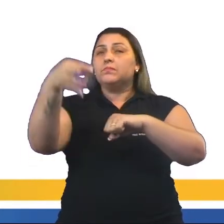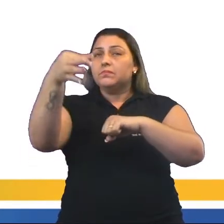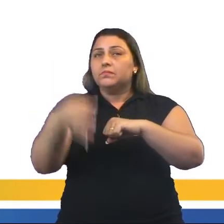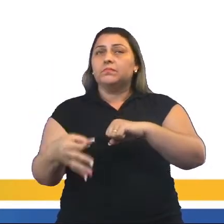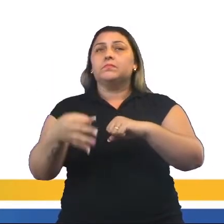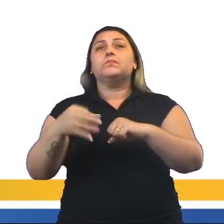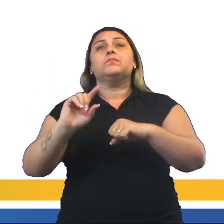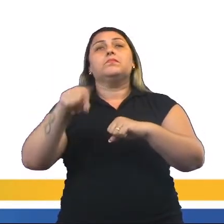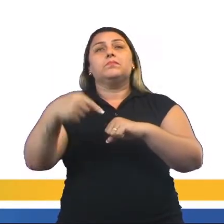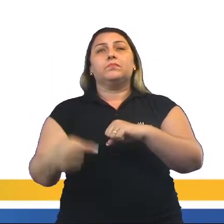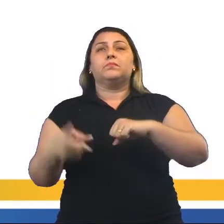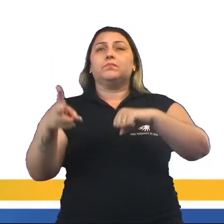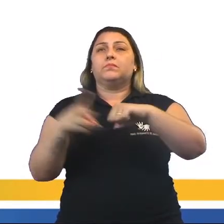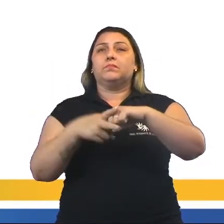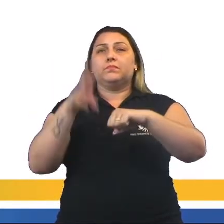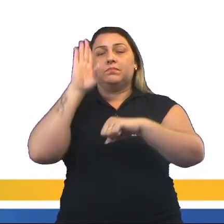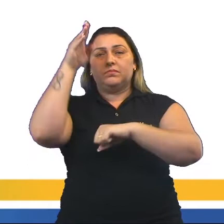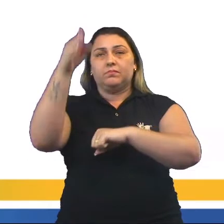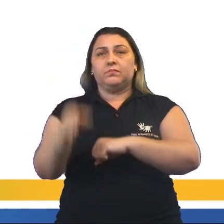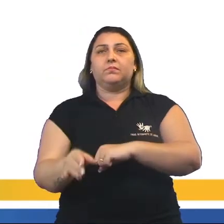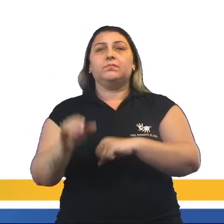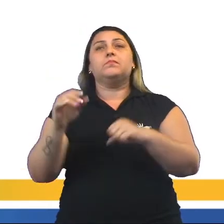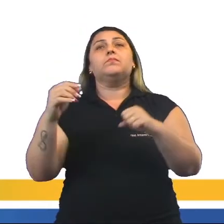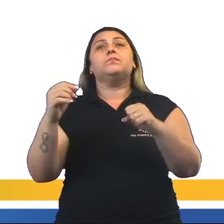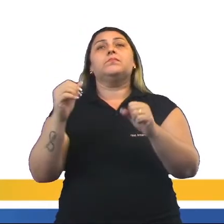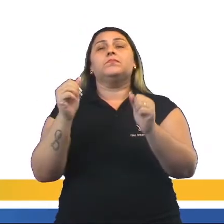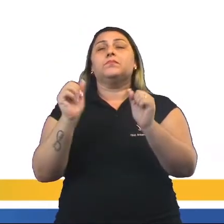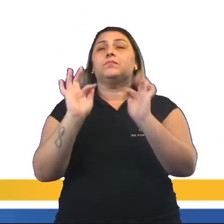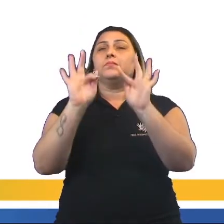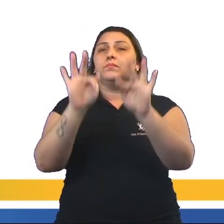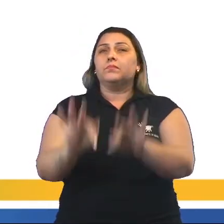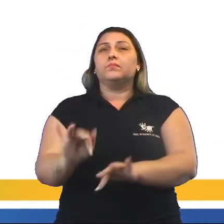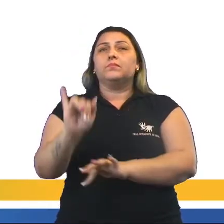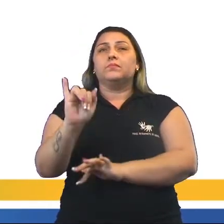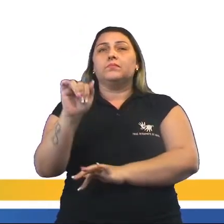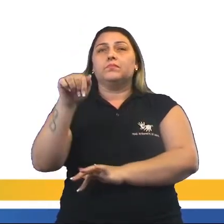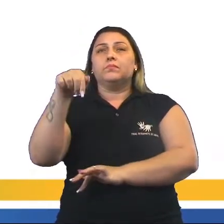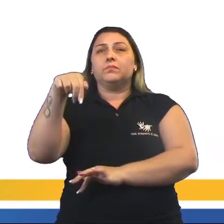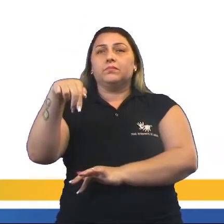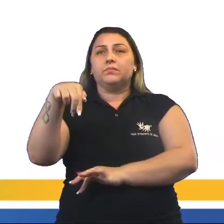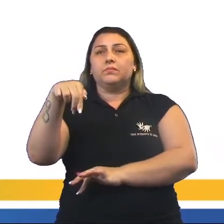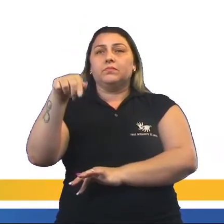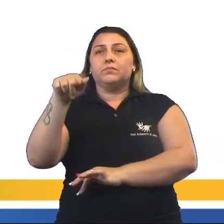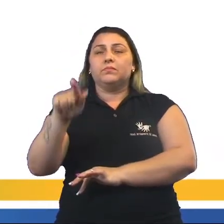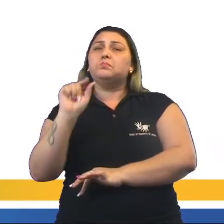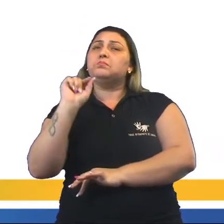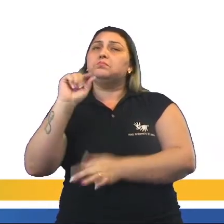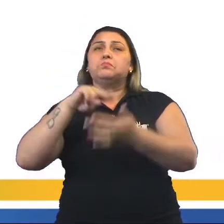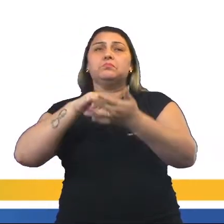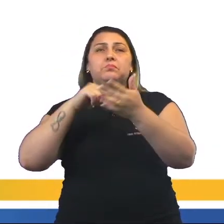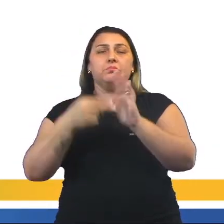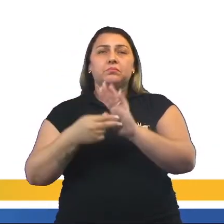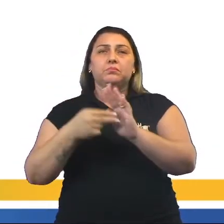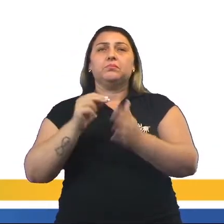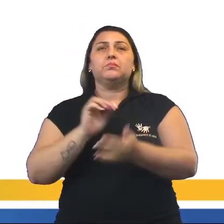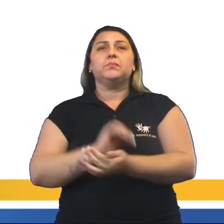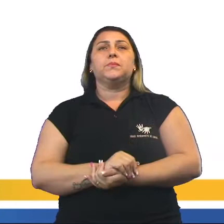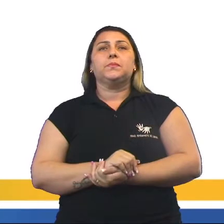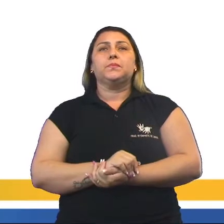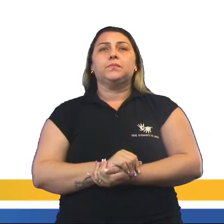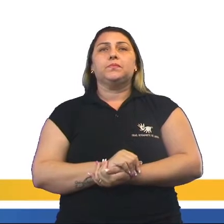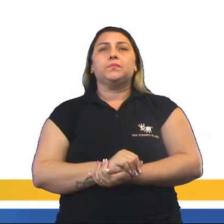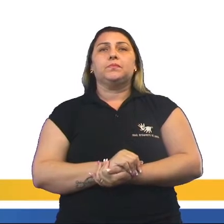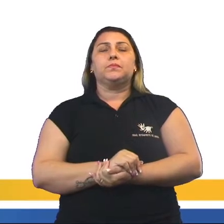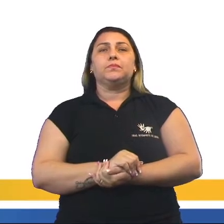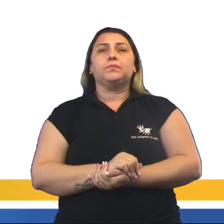para esse sujeito, e por último, o seu verbo principal com o final em ing. O que é esse ing? Esse